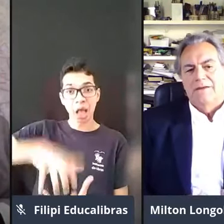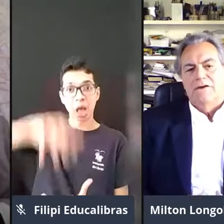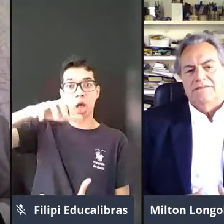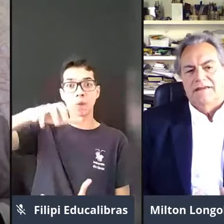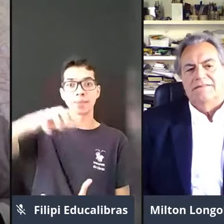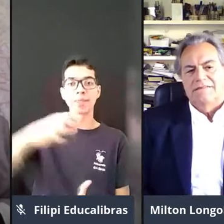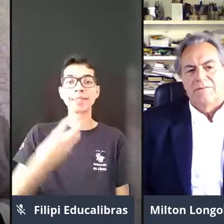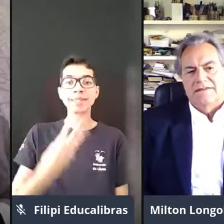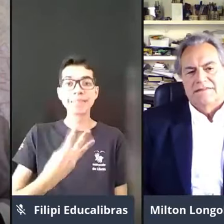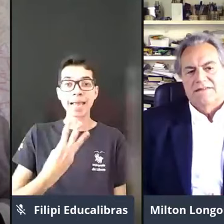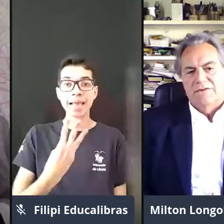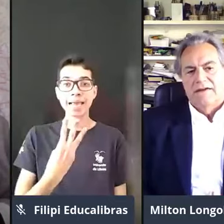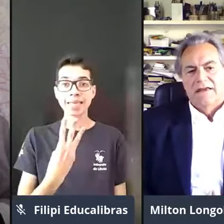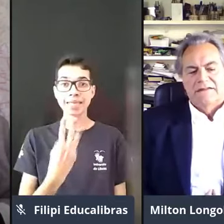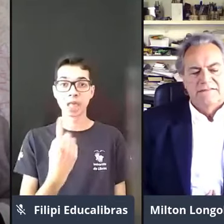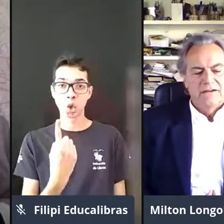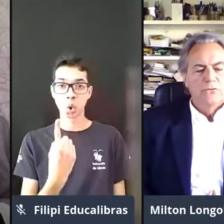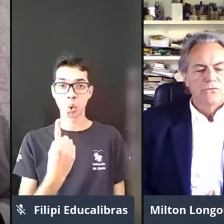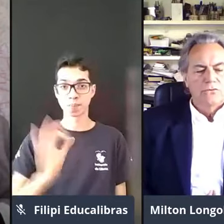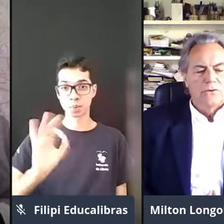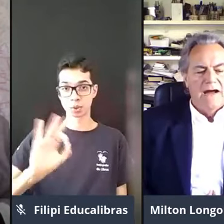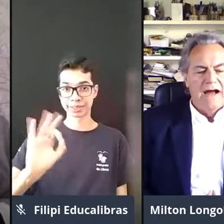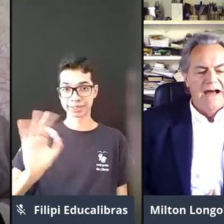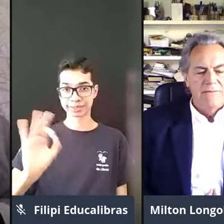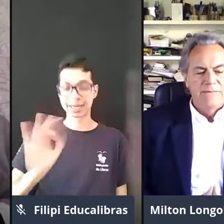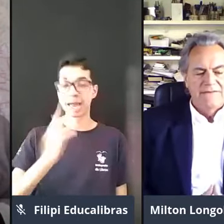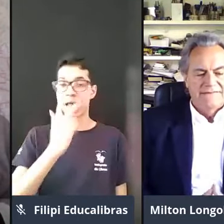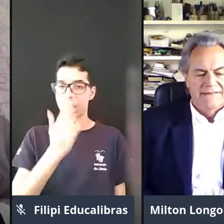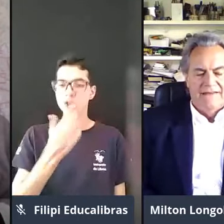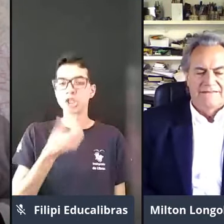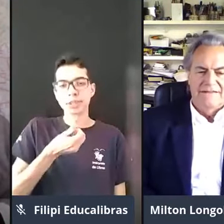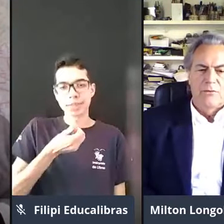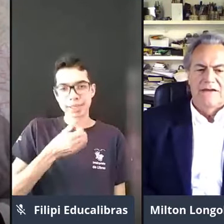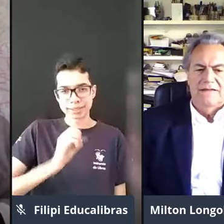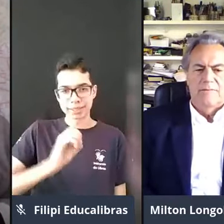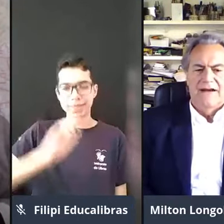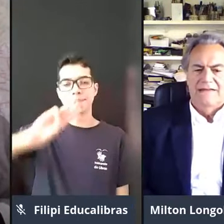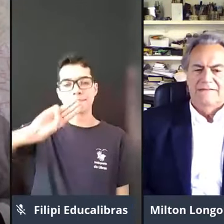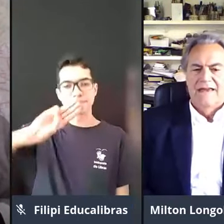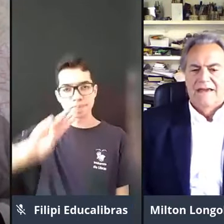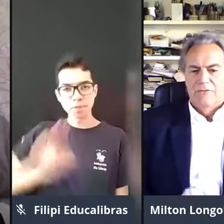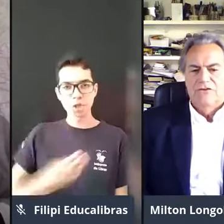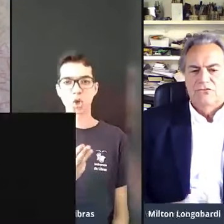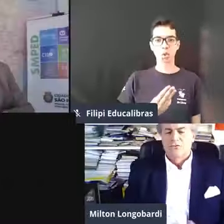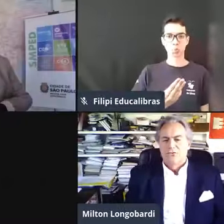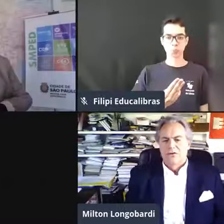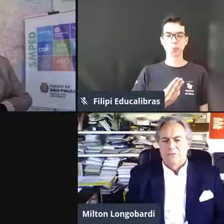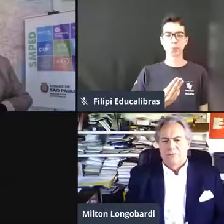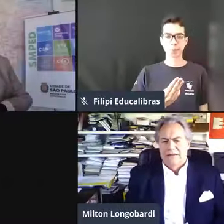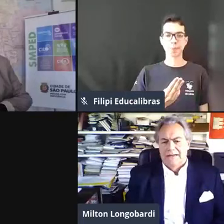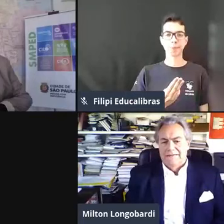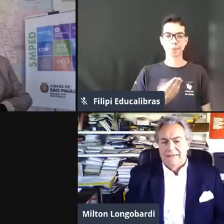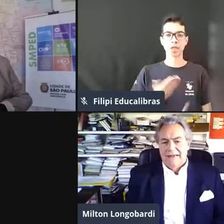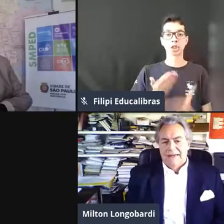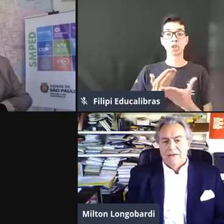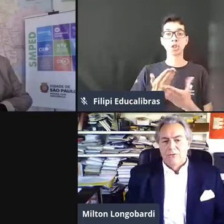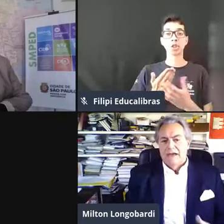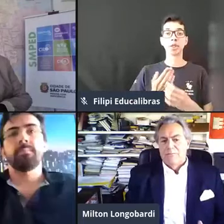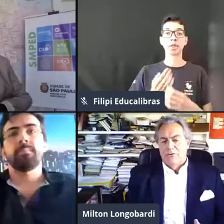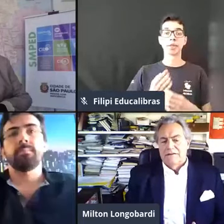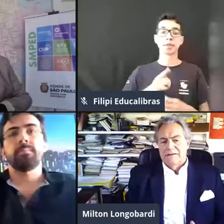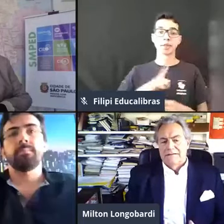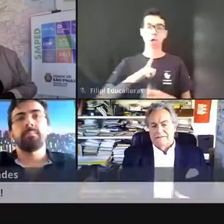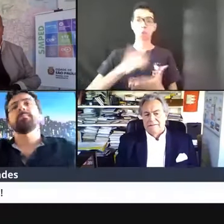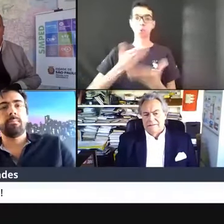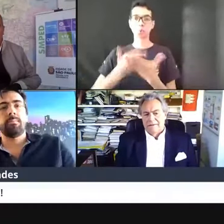70 milhões é a estimativa, segundo a Hype 50+, um estudo feito por eles. E o que